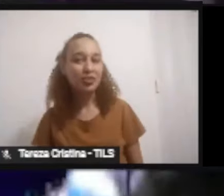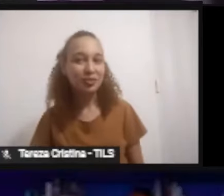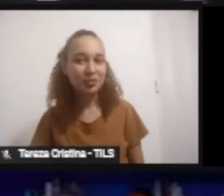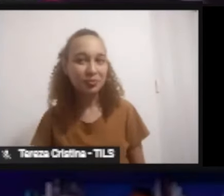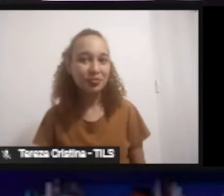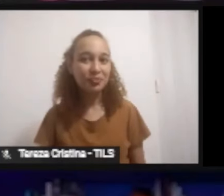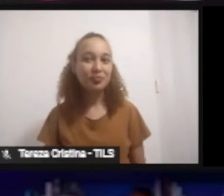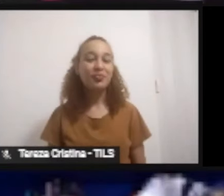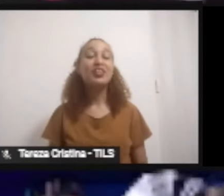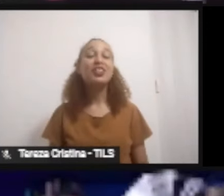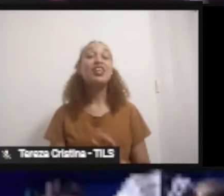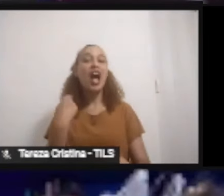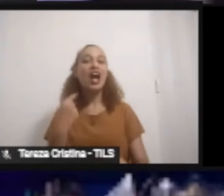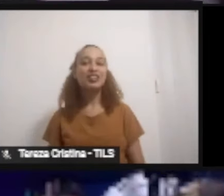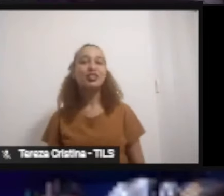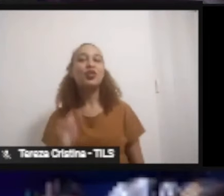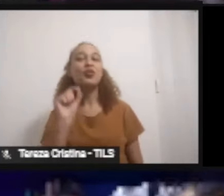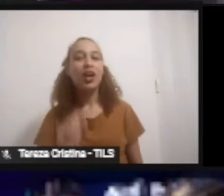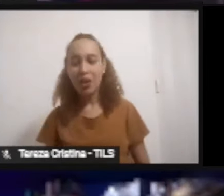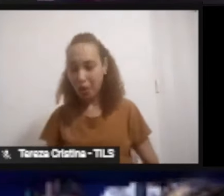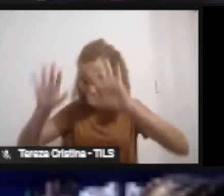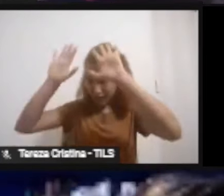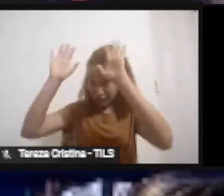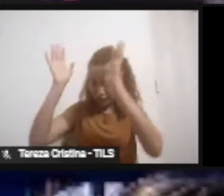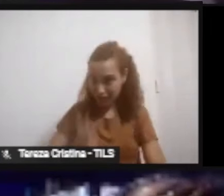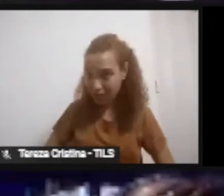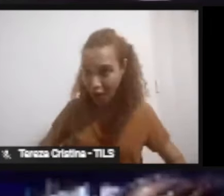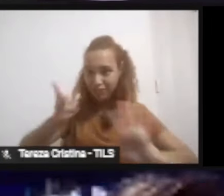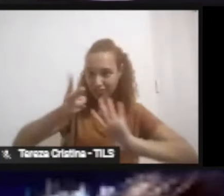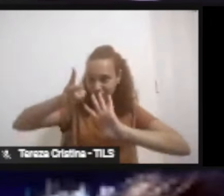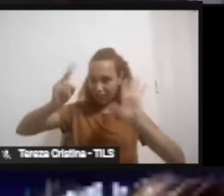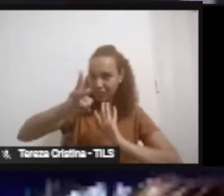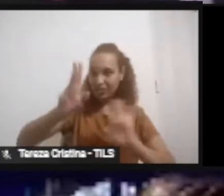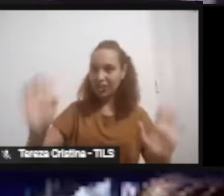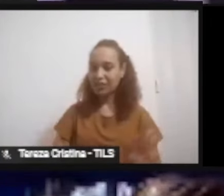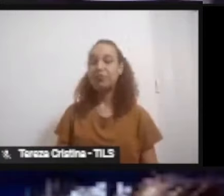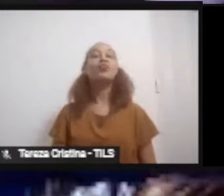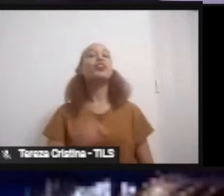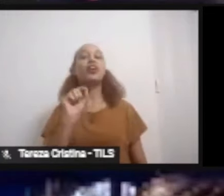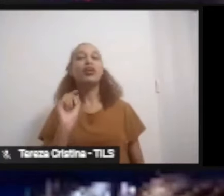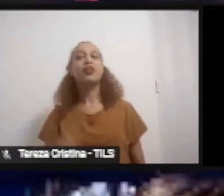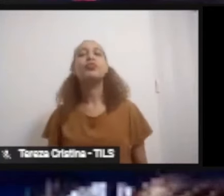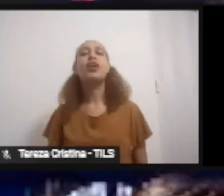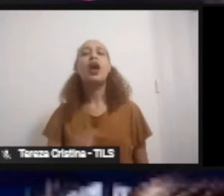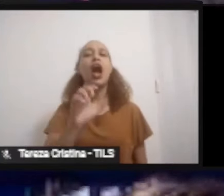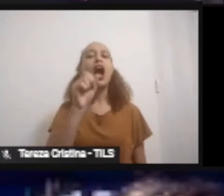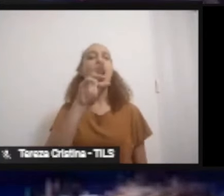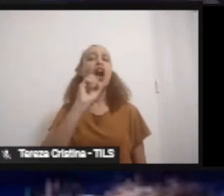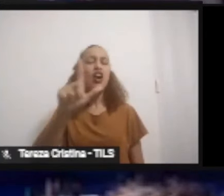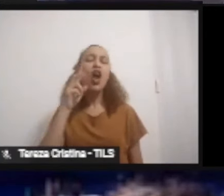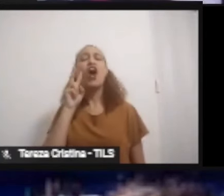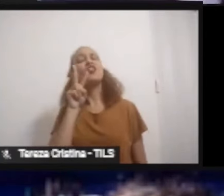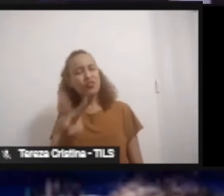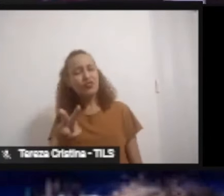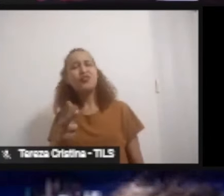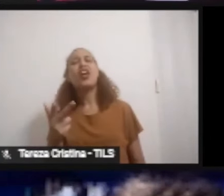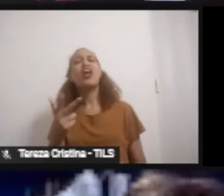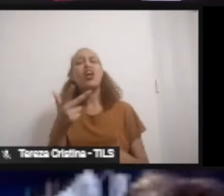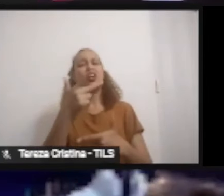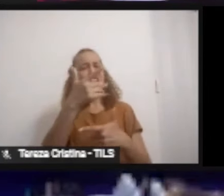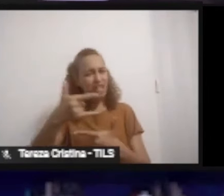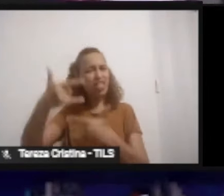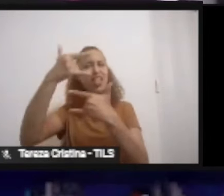Antes. Vou deixar. Não, vamos anotar sua ordem. Que é aquele assim, Carol, eu tô ouvindo aqui tua live. Até gostei do